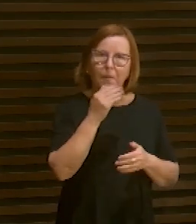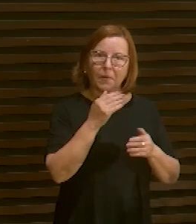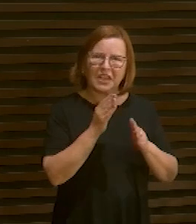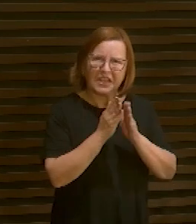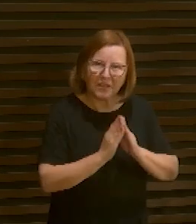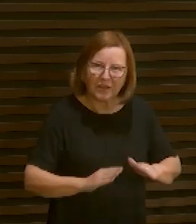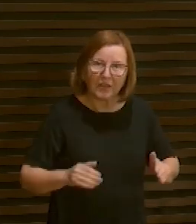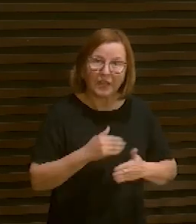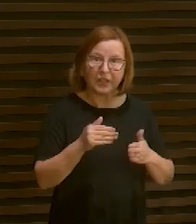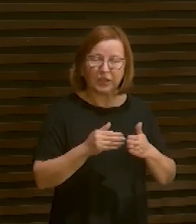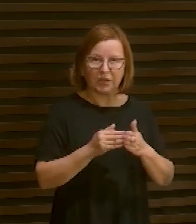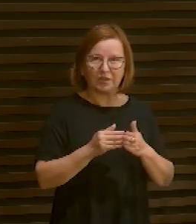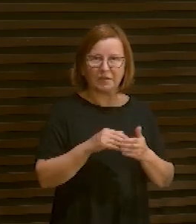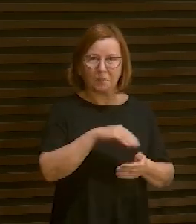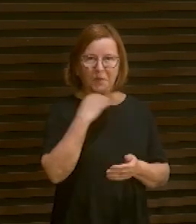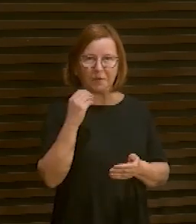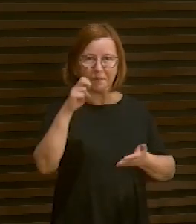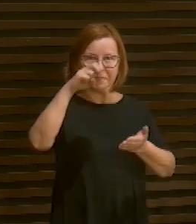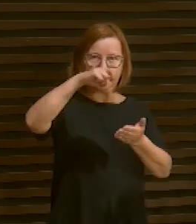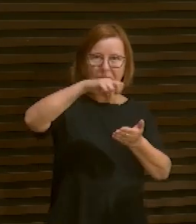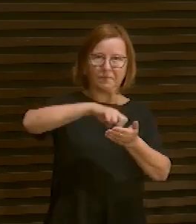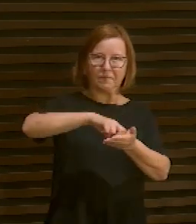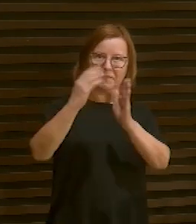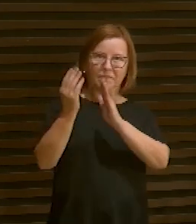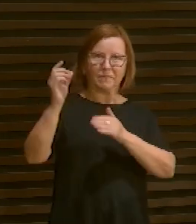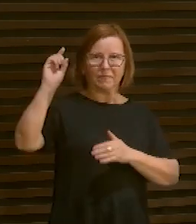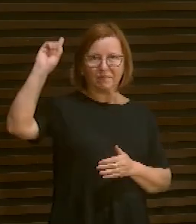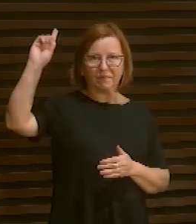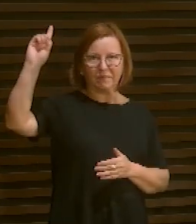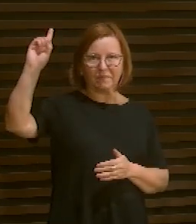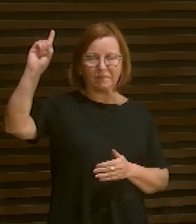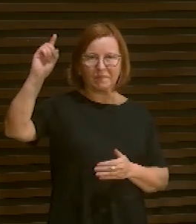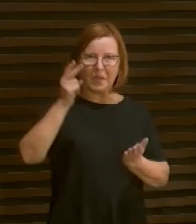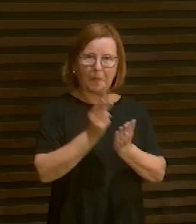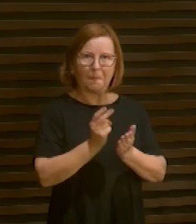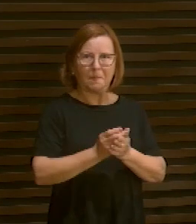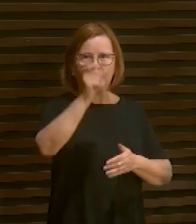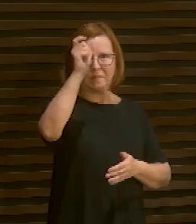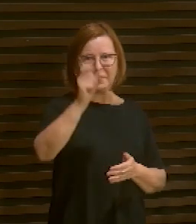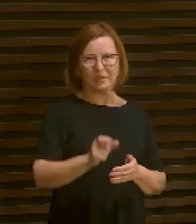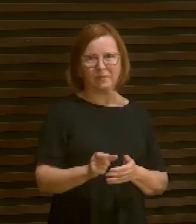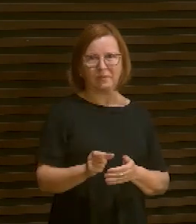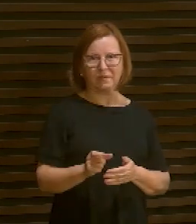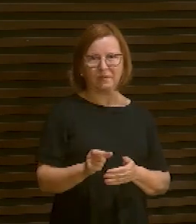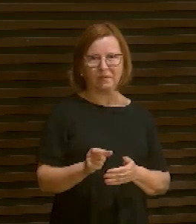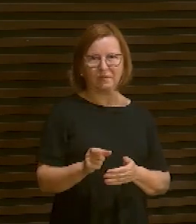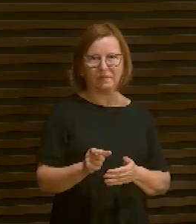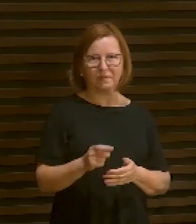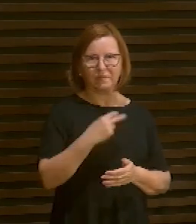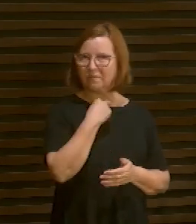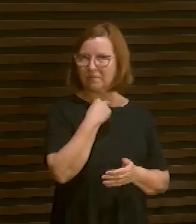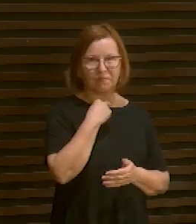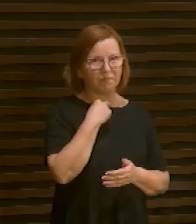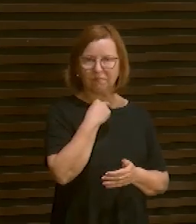que descem ao pó se prostrarão perante Ele, até aquele que não